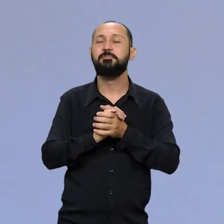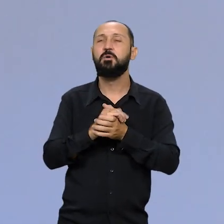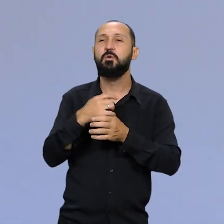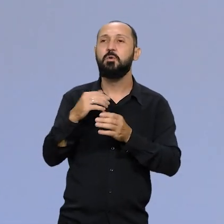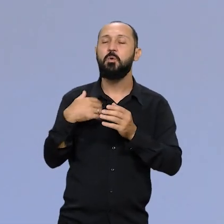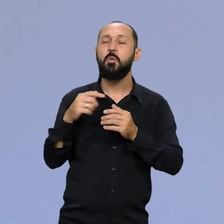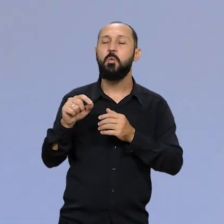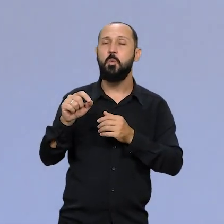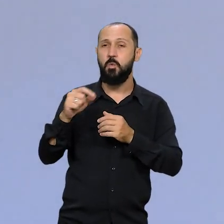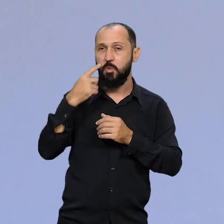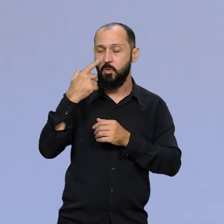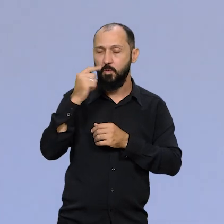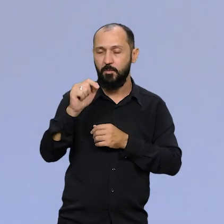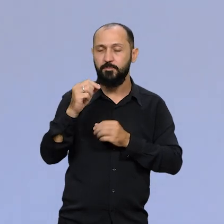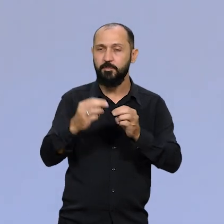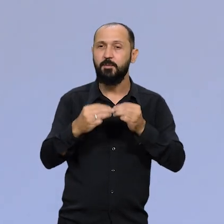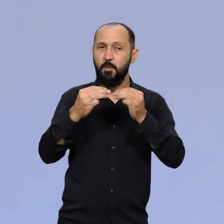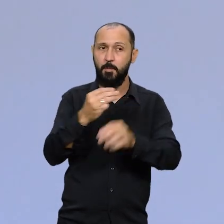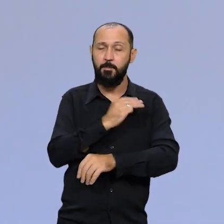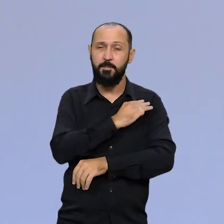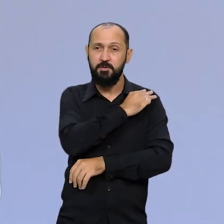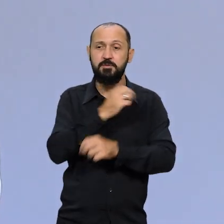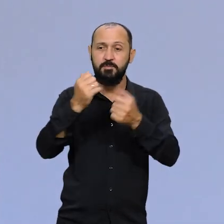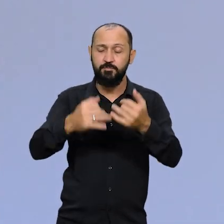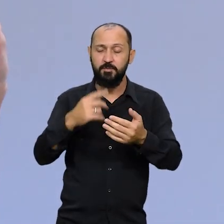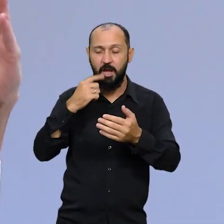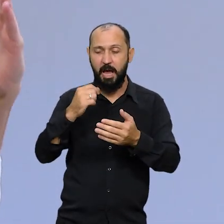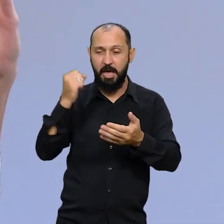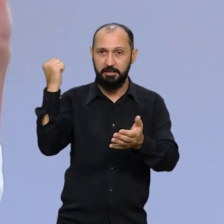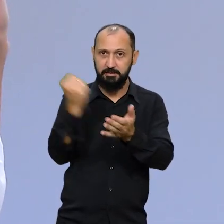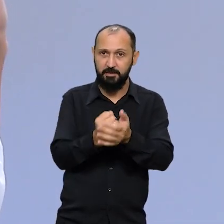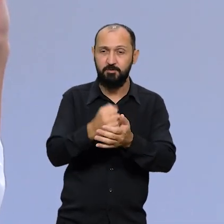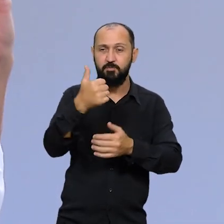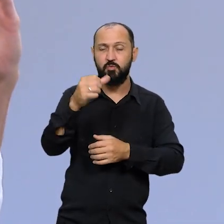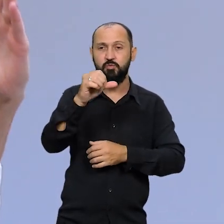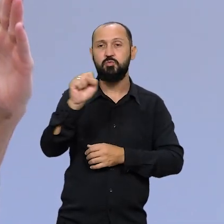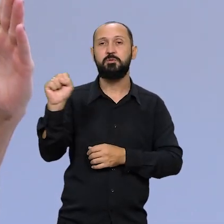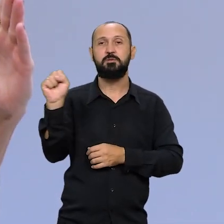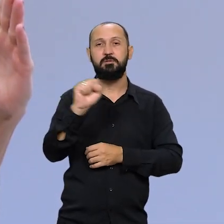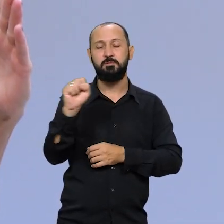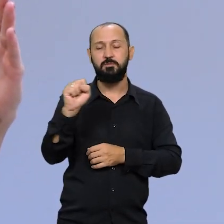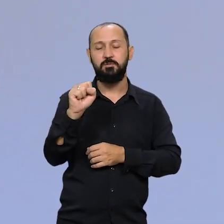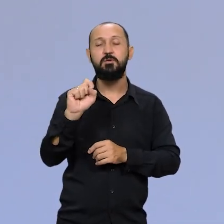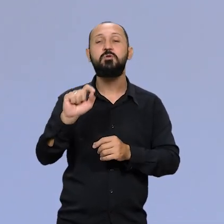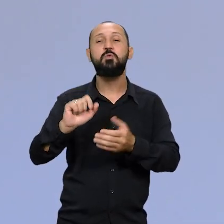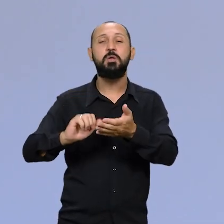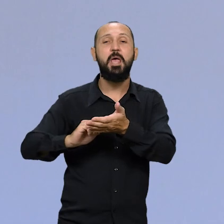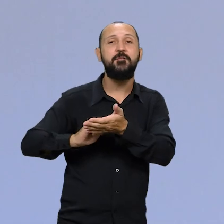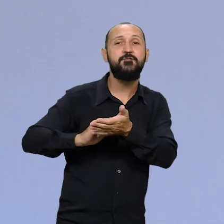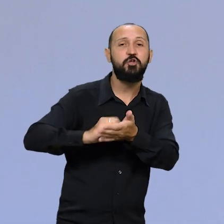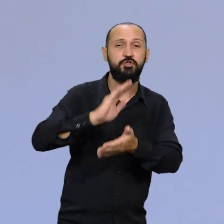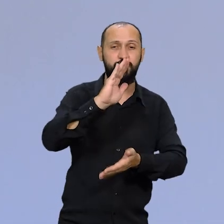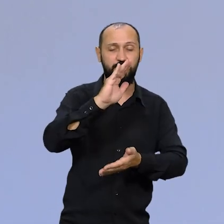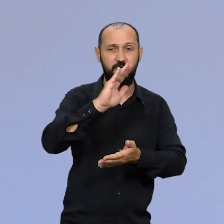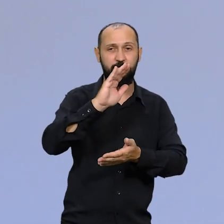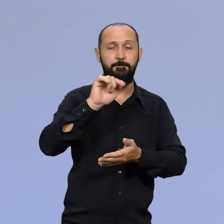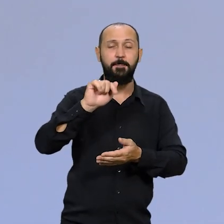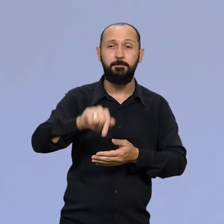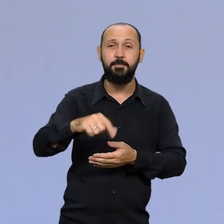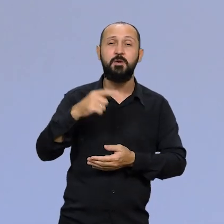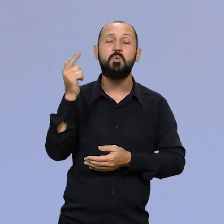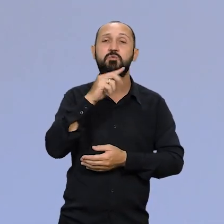FUNAI atestam que 100% do território nacional foi esbulhado por não indígenas, porque os